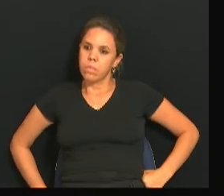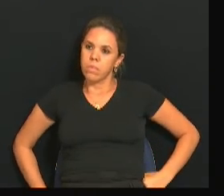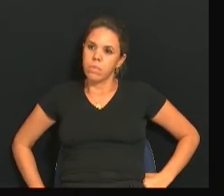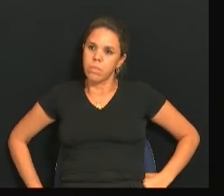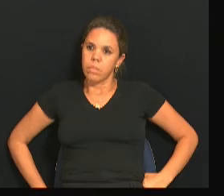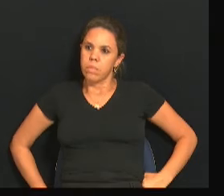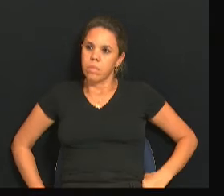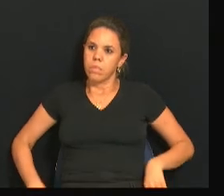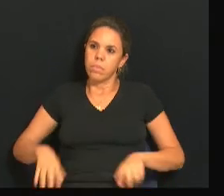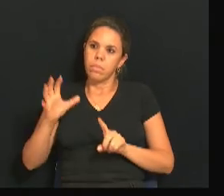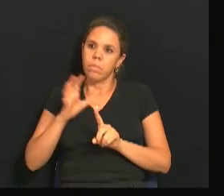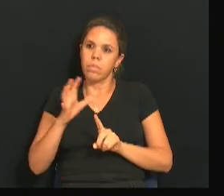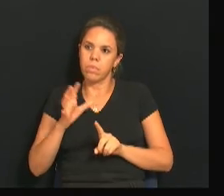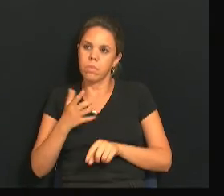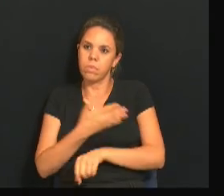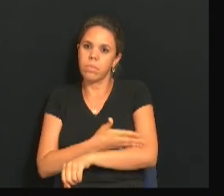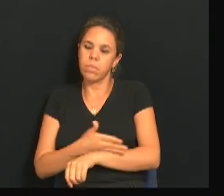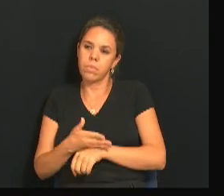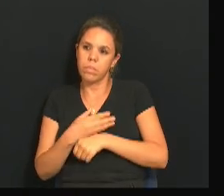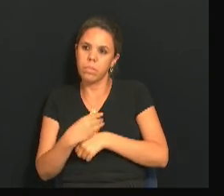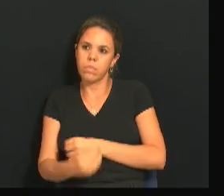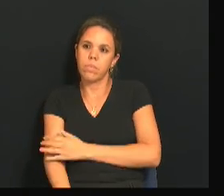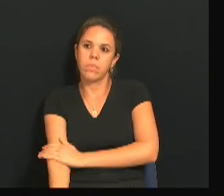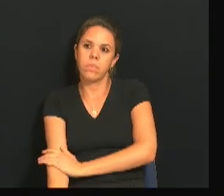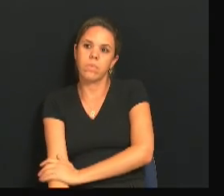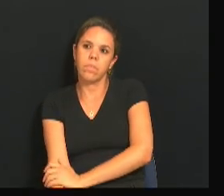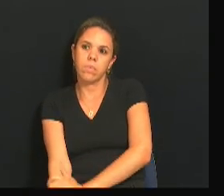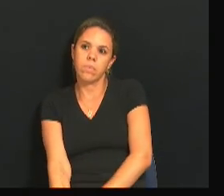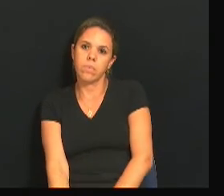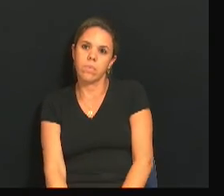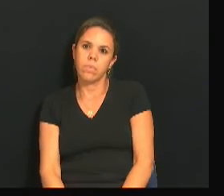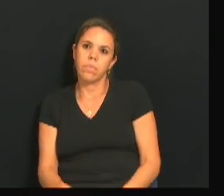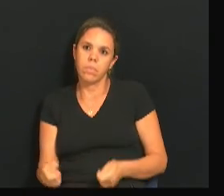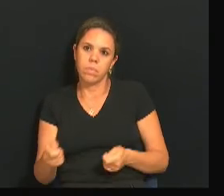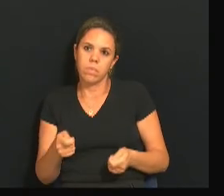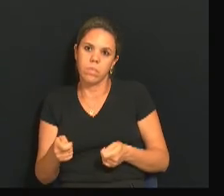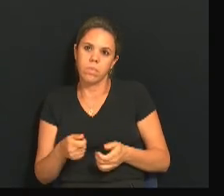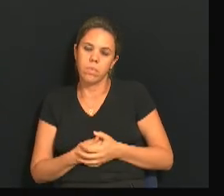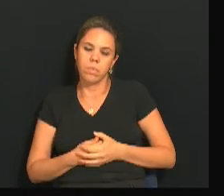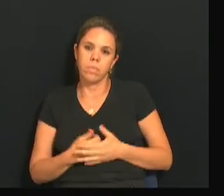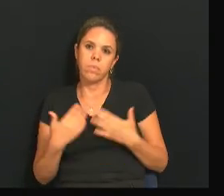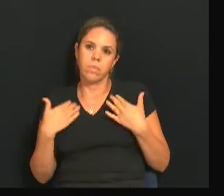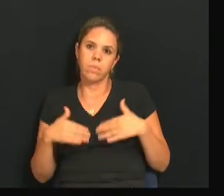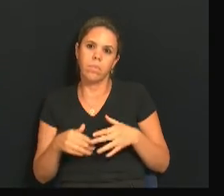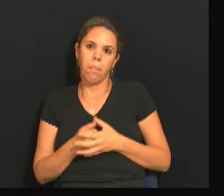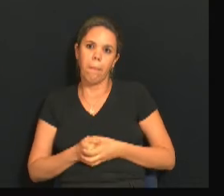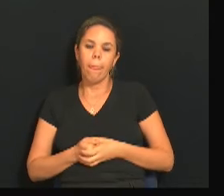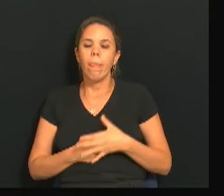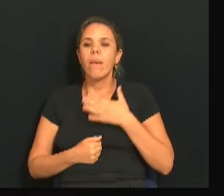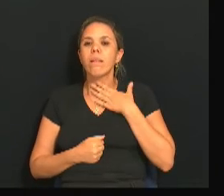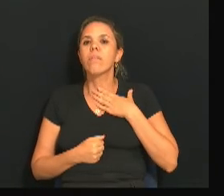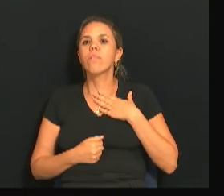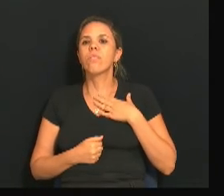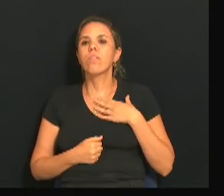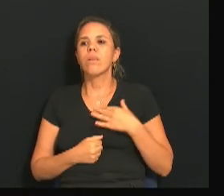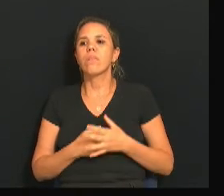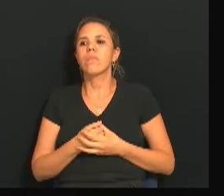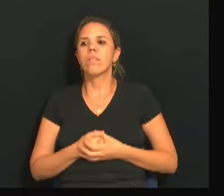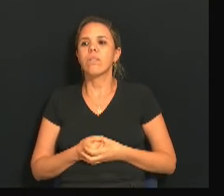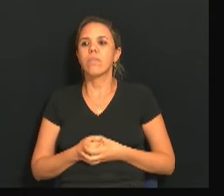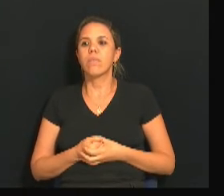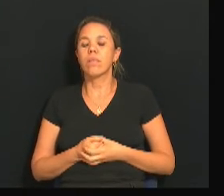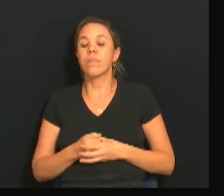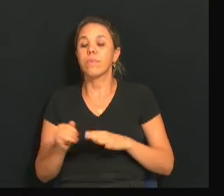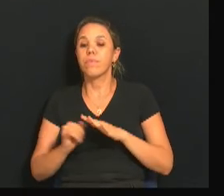a nós aqui, a gente está até acostumado, né? A gente lida com isso muito tranquilamente, mas quando a gente vê uma instituição